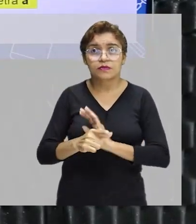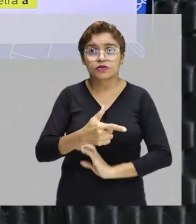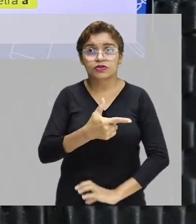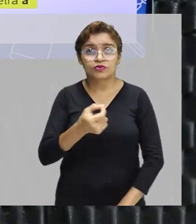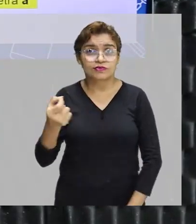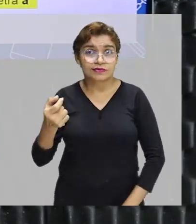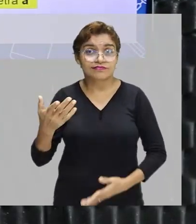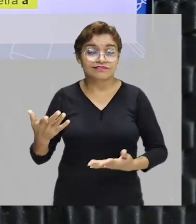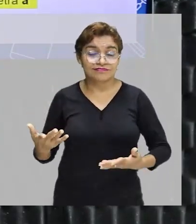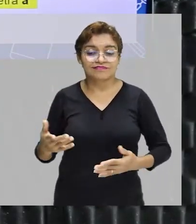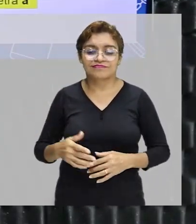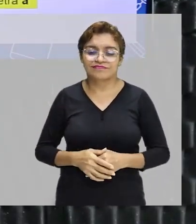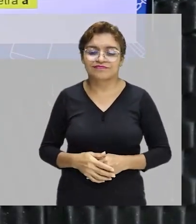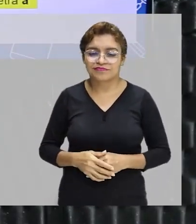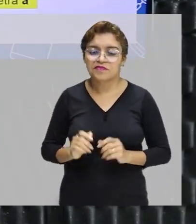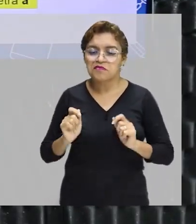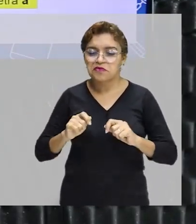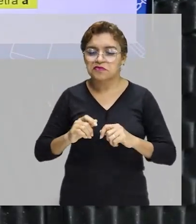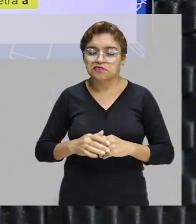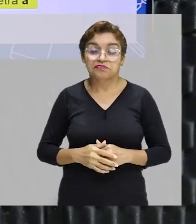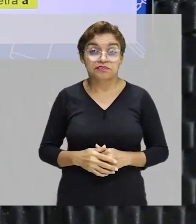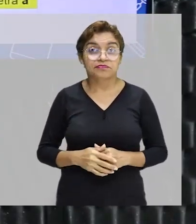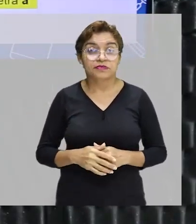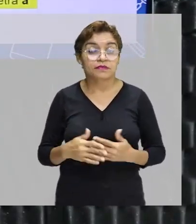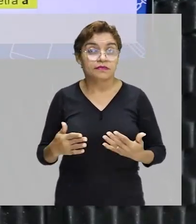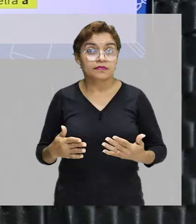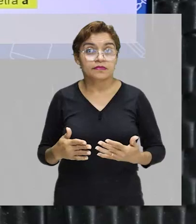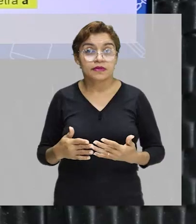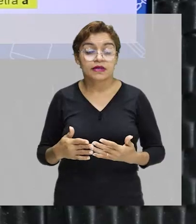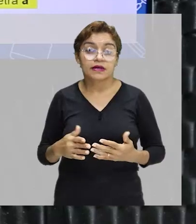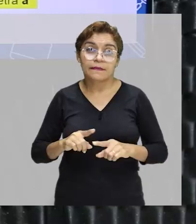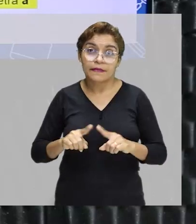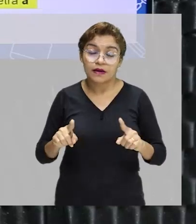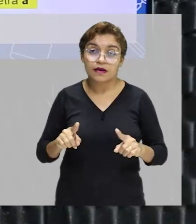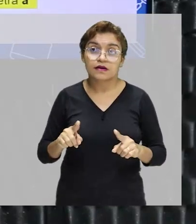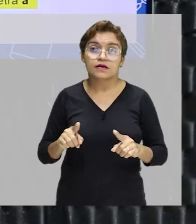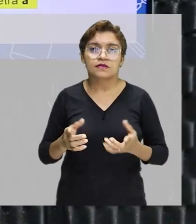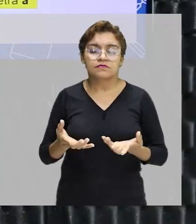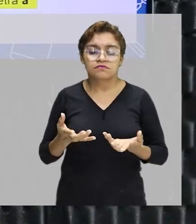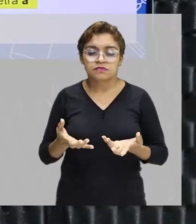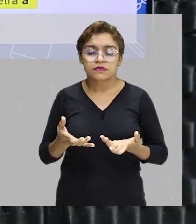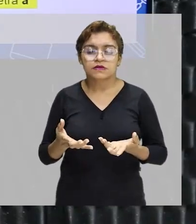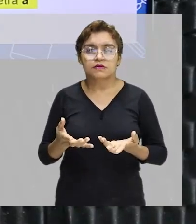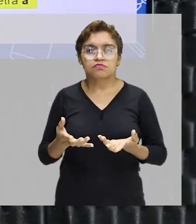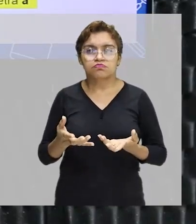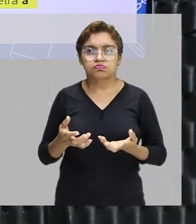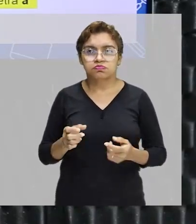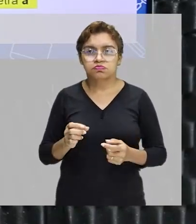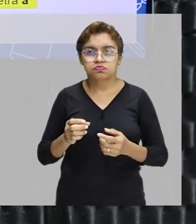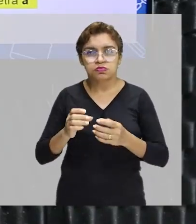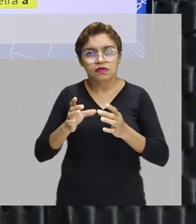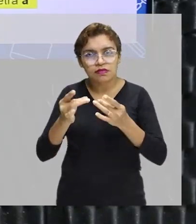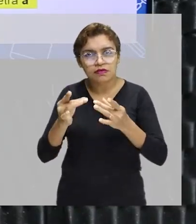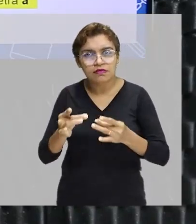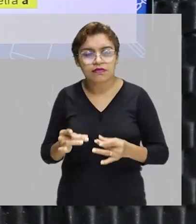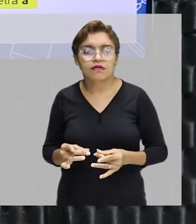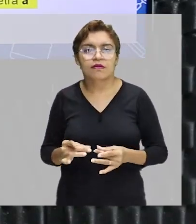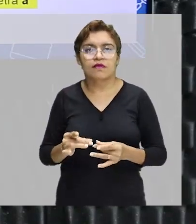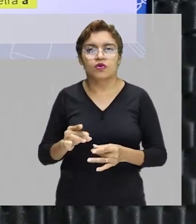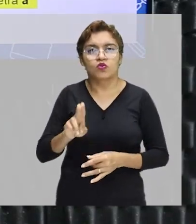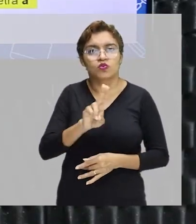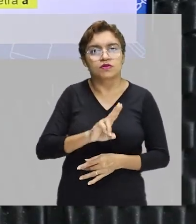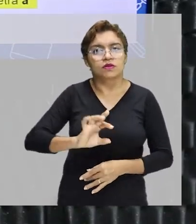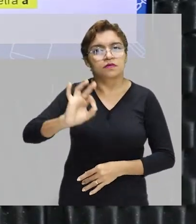bem? Já poderíamos fazer esse cálculo direto. No entanto, quis trazer a expressão da porcentagem, do